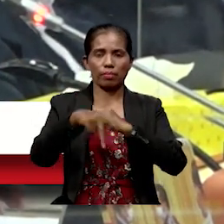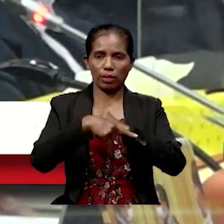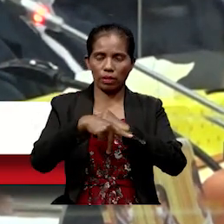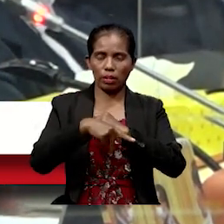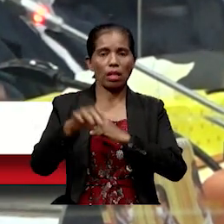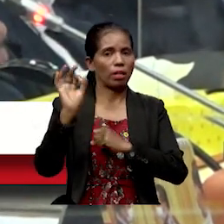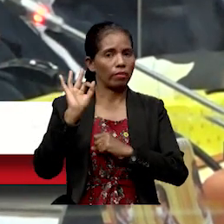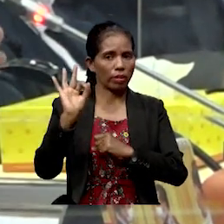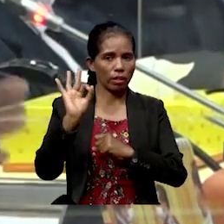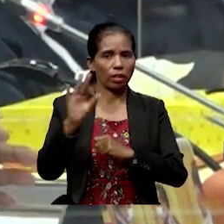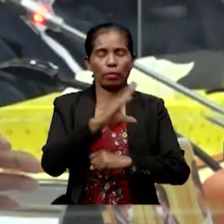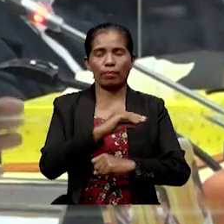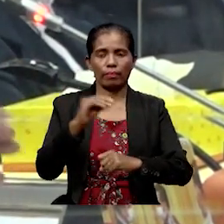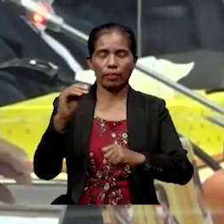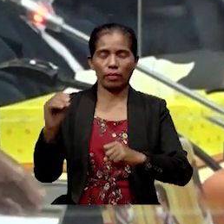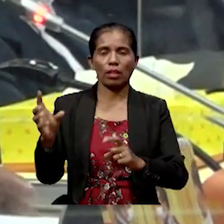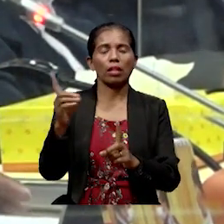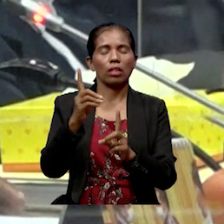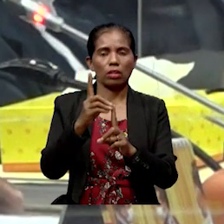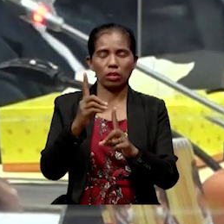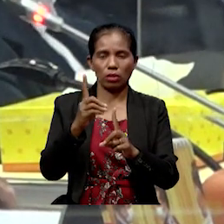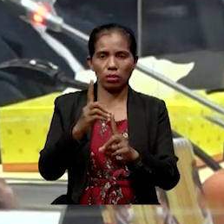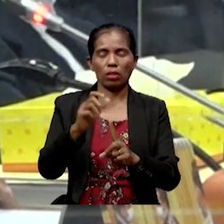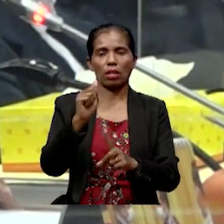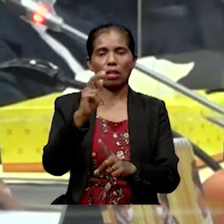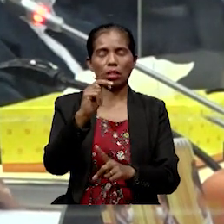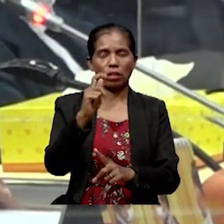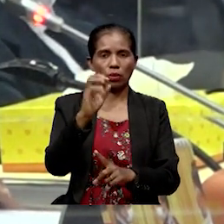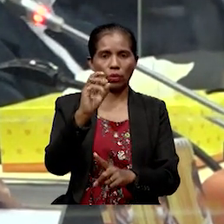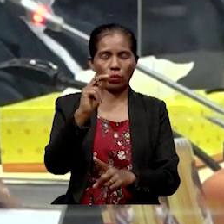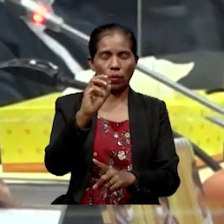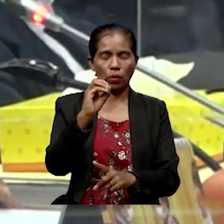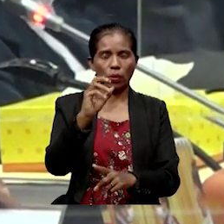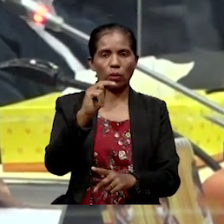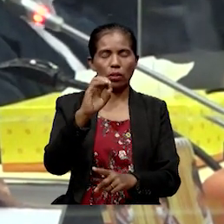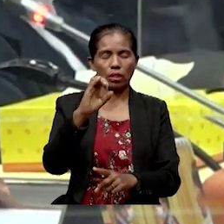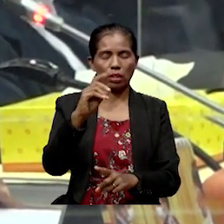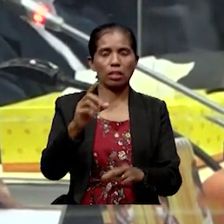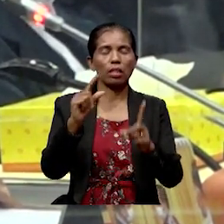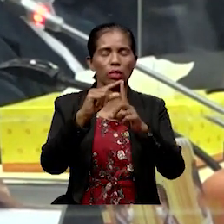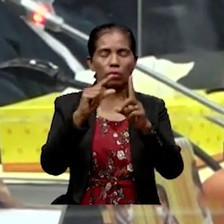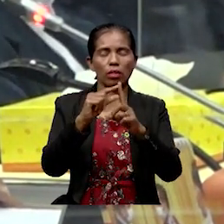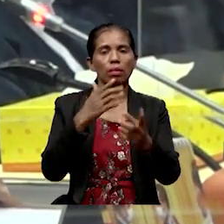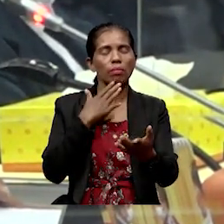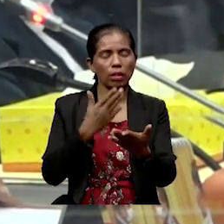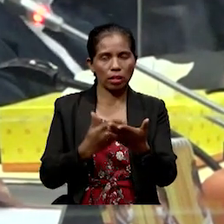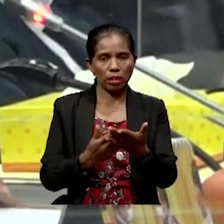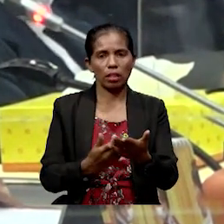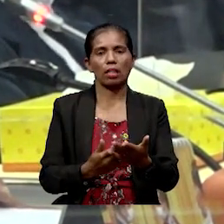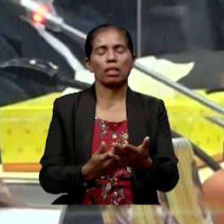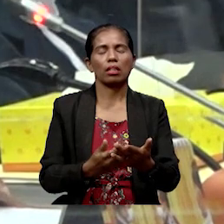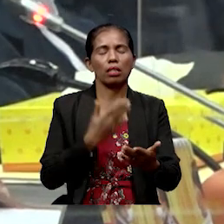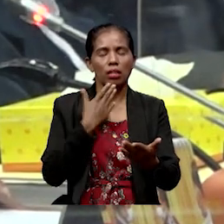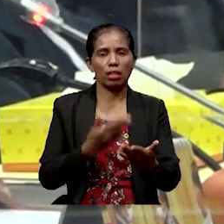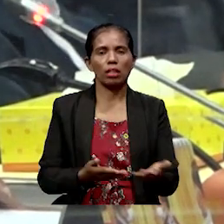partido Fretilin, Dr. Antonino Bianco, nia lia fua inda nebe, excelente no mura Tebes, ato afan un fila vale,